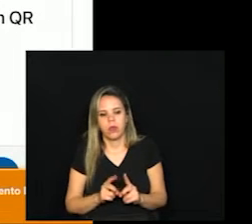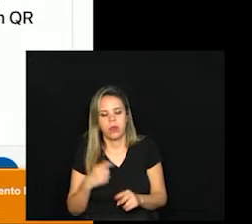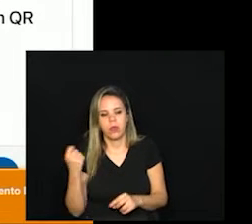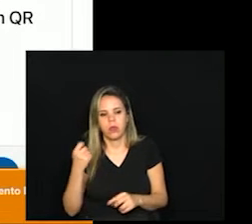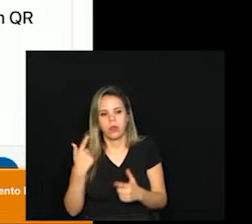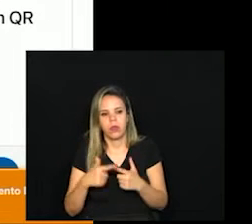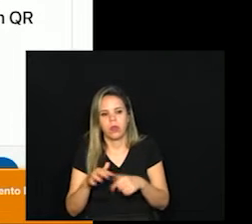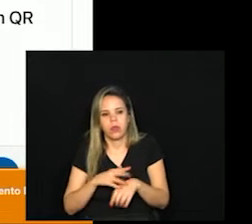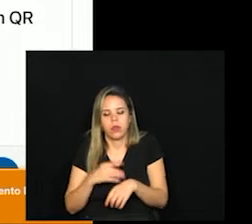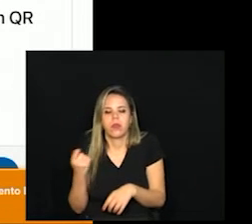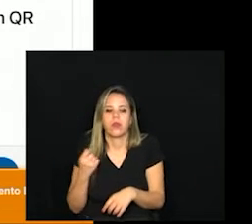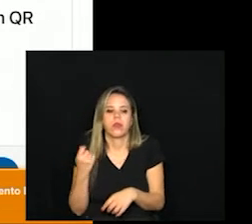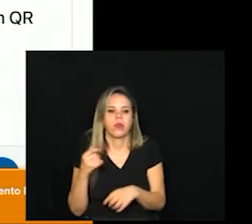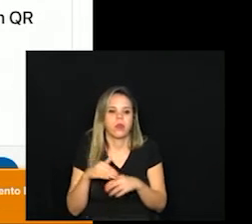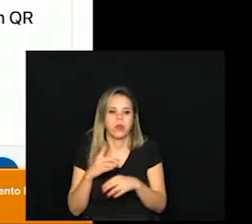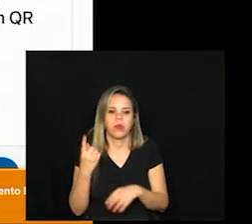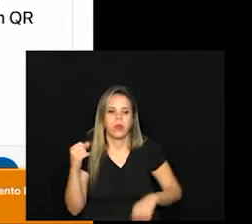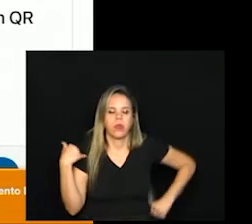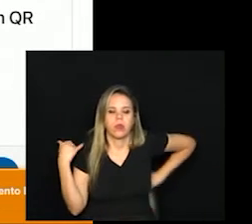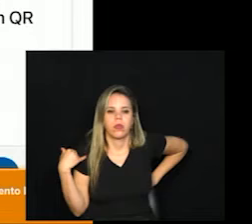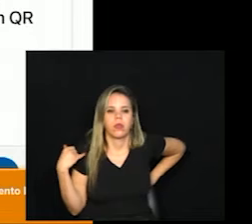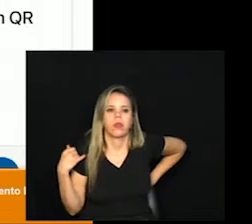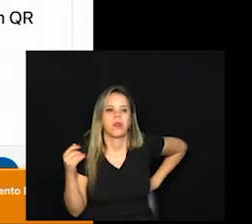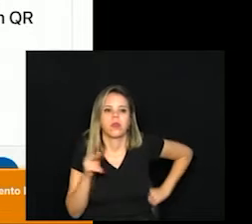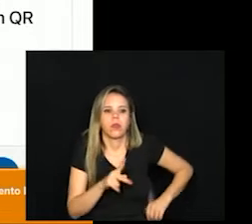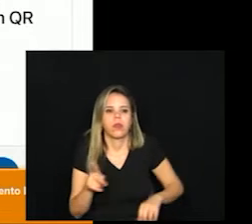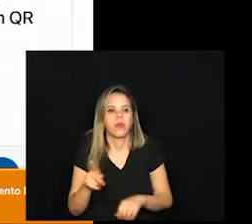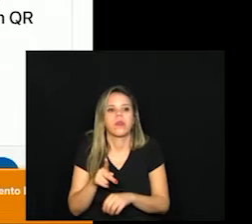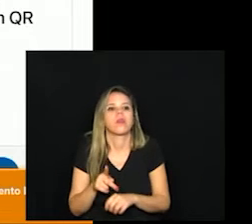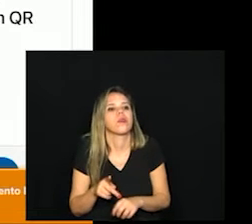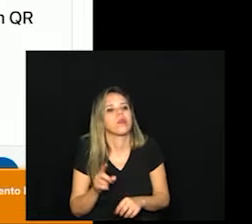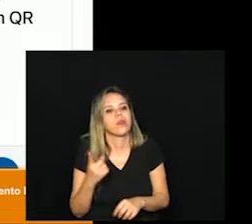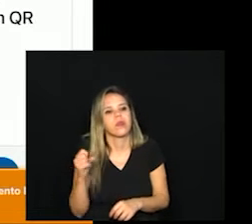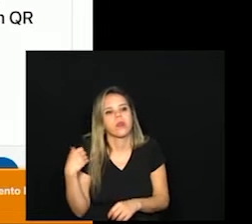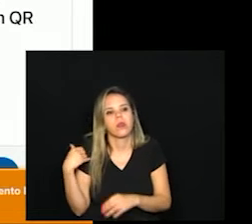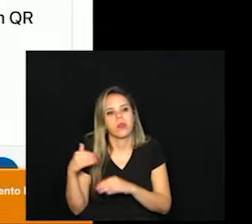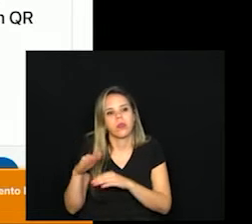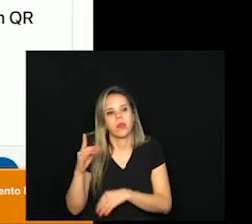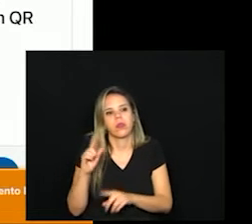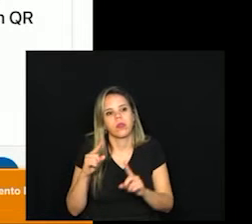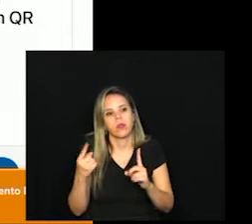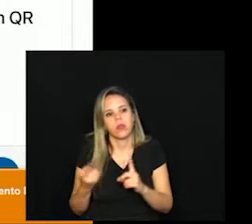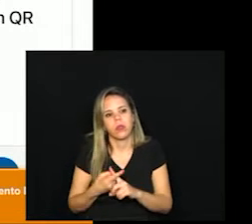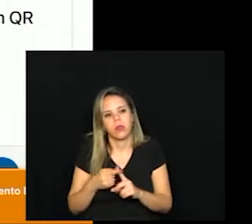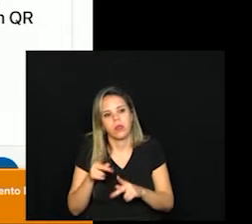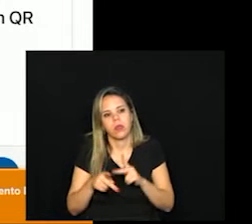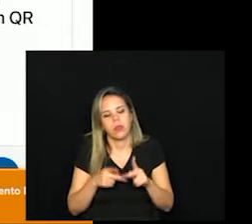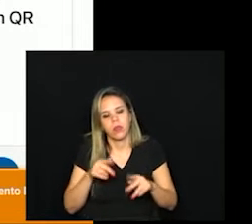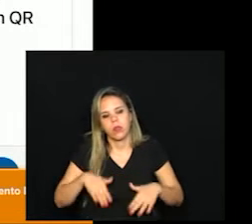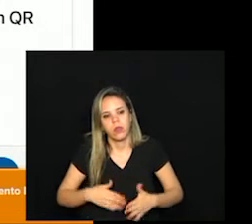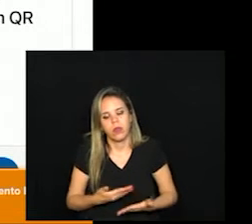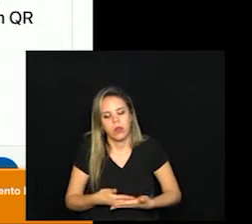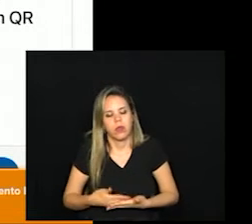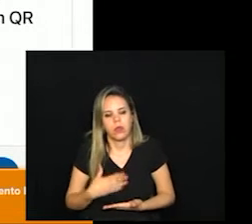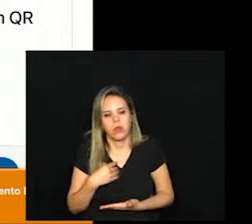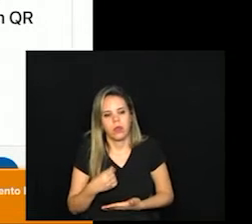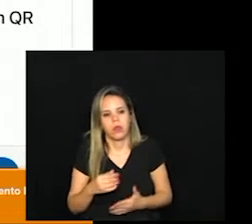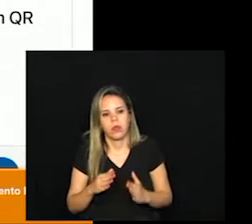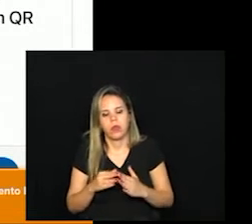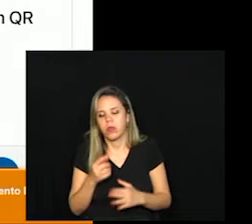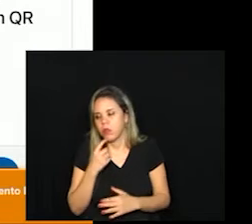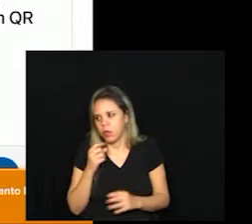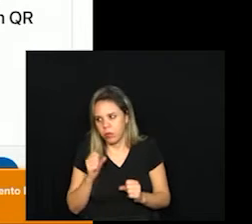grave, maiores de 18 anos, profissionais da educação maiores de 18 anos, gestantes, puérperas e moradores de Campinas